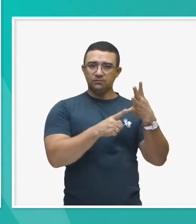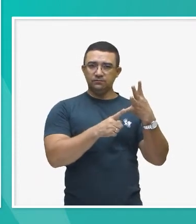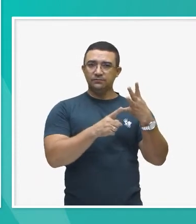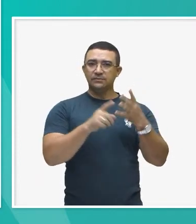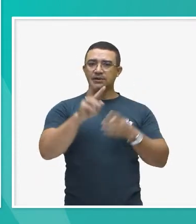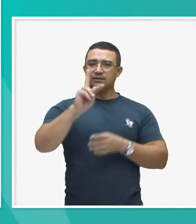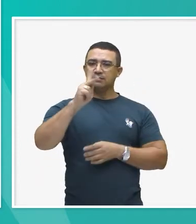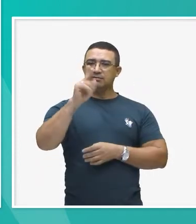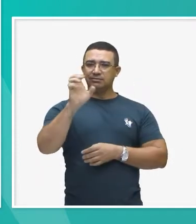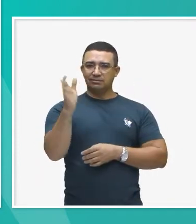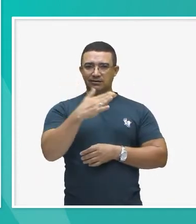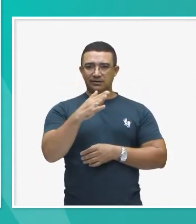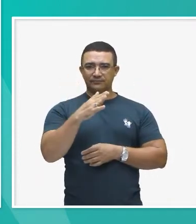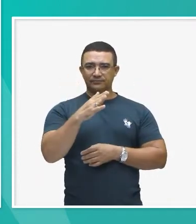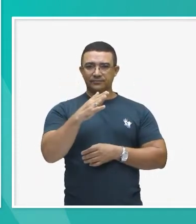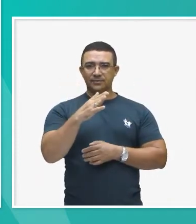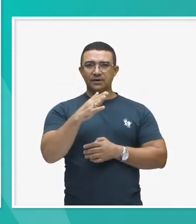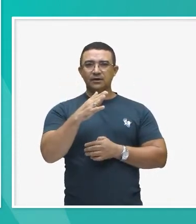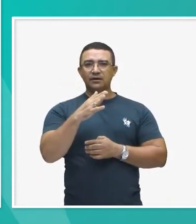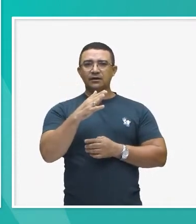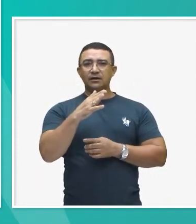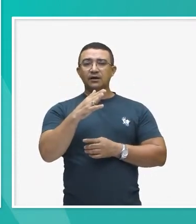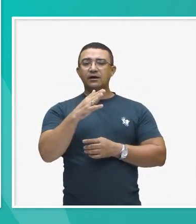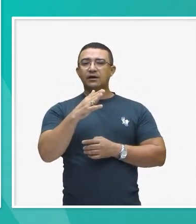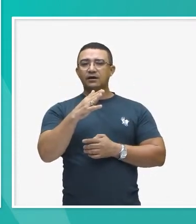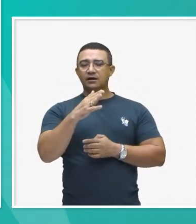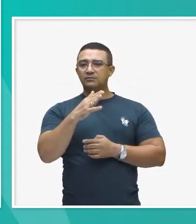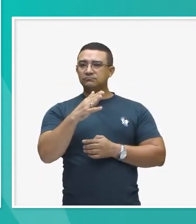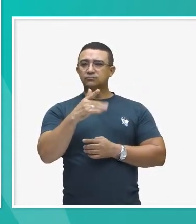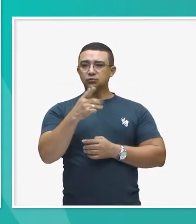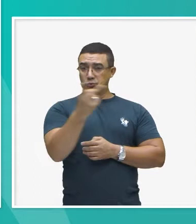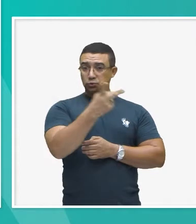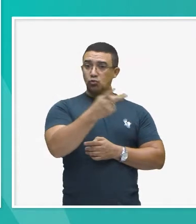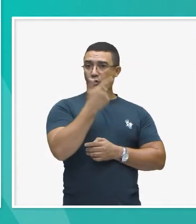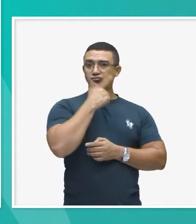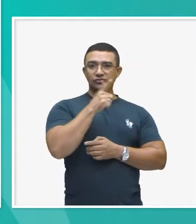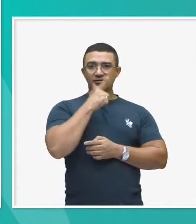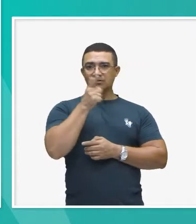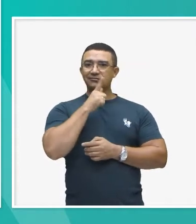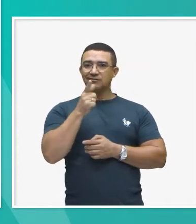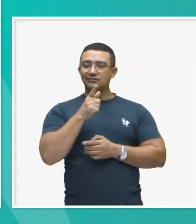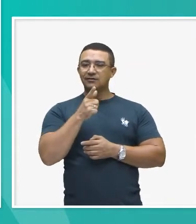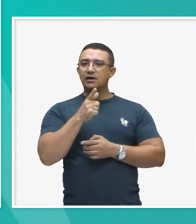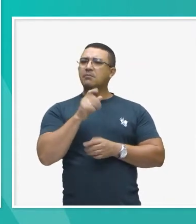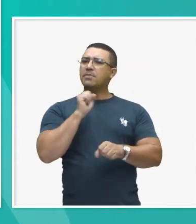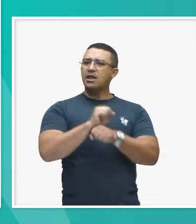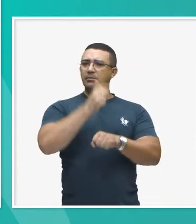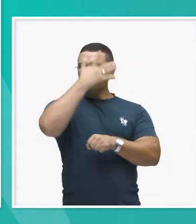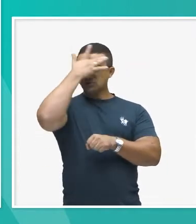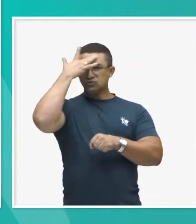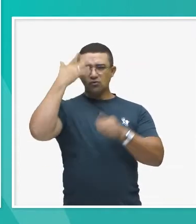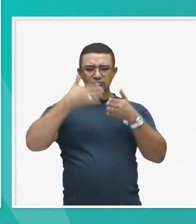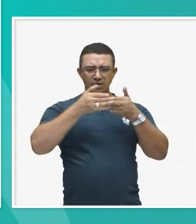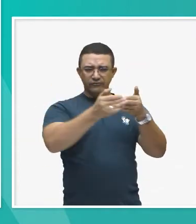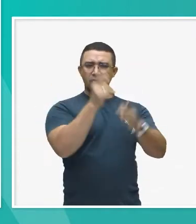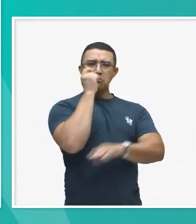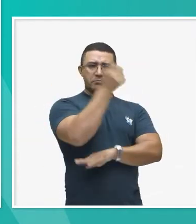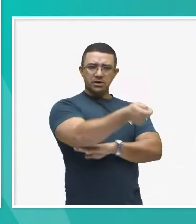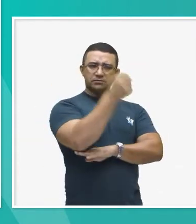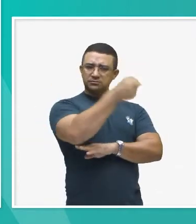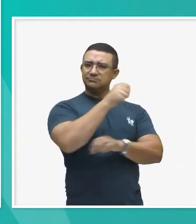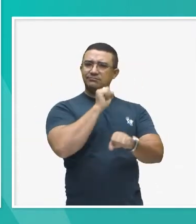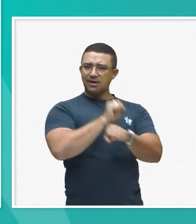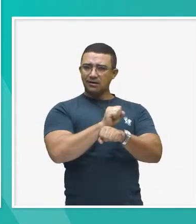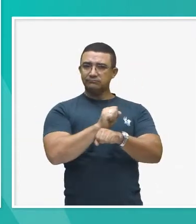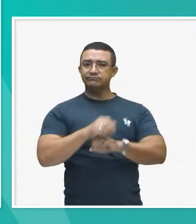meio ambiente, né? E aí a última frase diz que the vessels go away, que os navios pesqueiros, os barcos de pesca